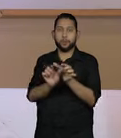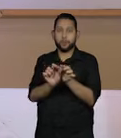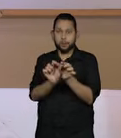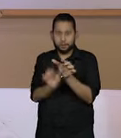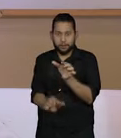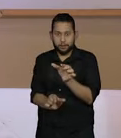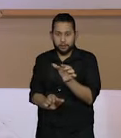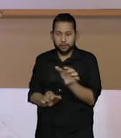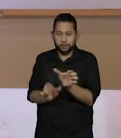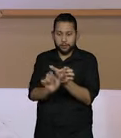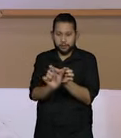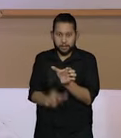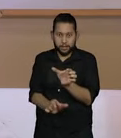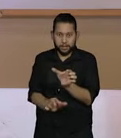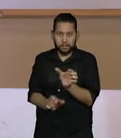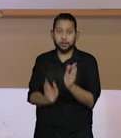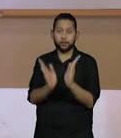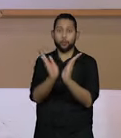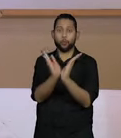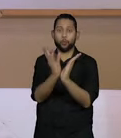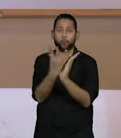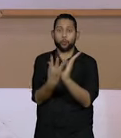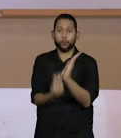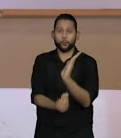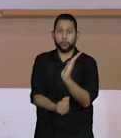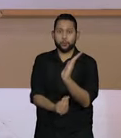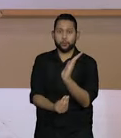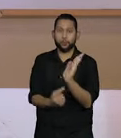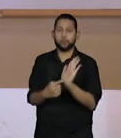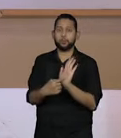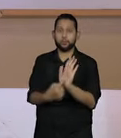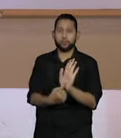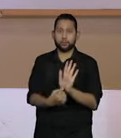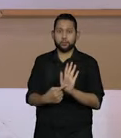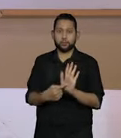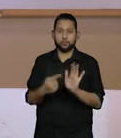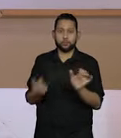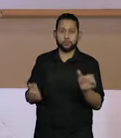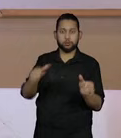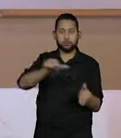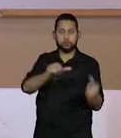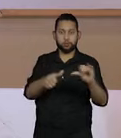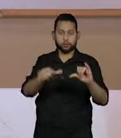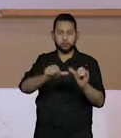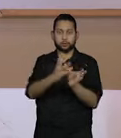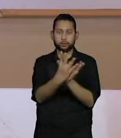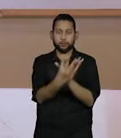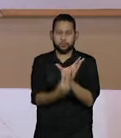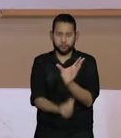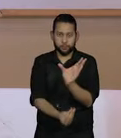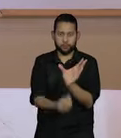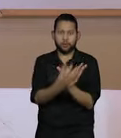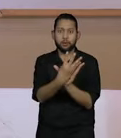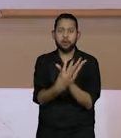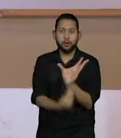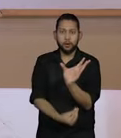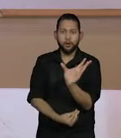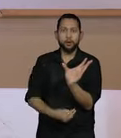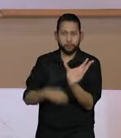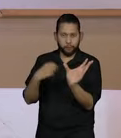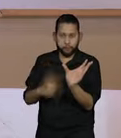aqui, o funil, que é esse que a gente vai usar para fazer a transferência. Vamos